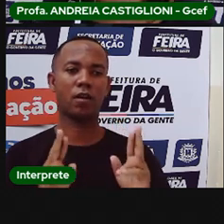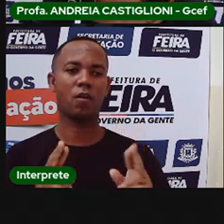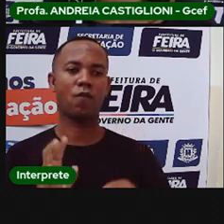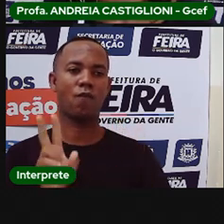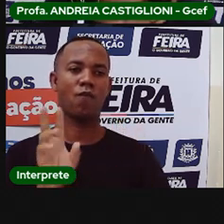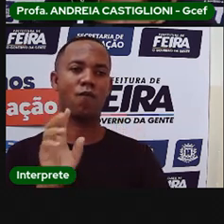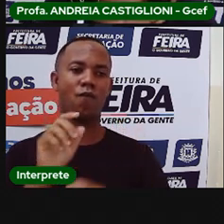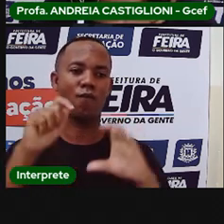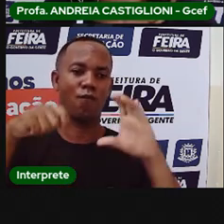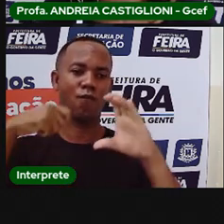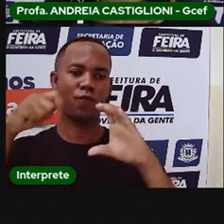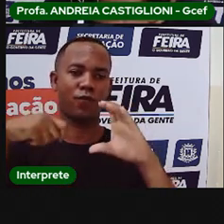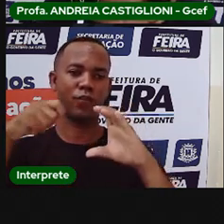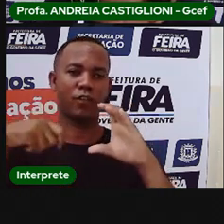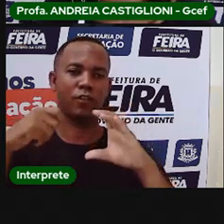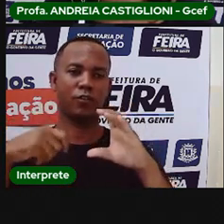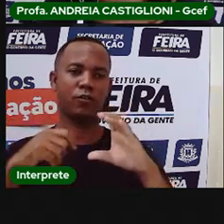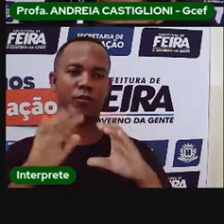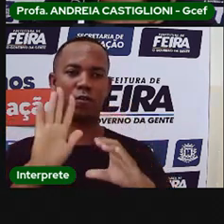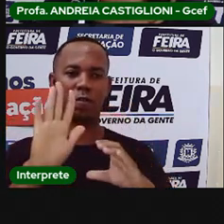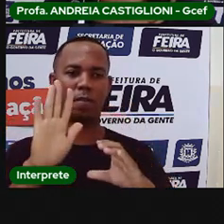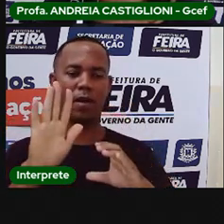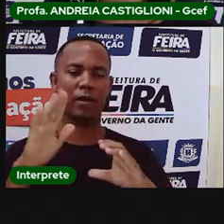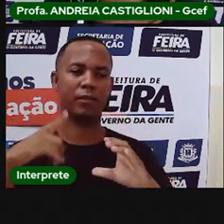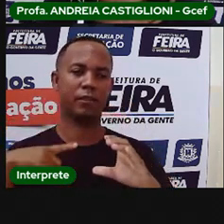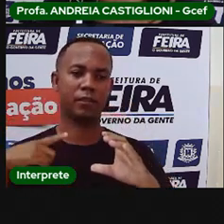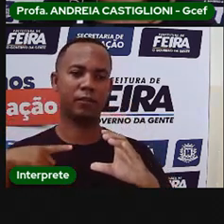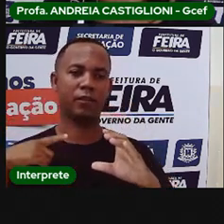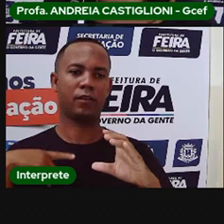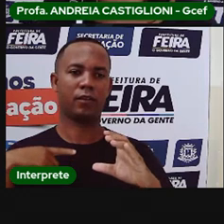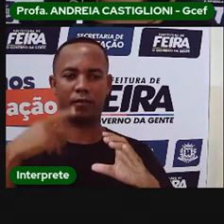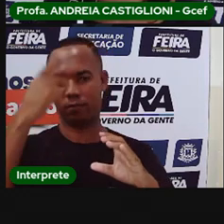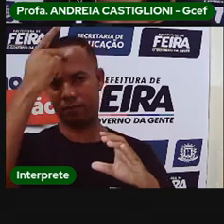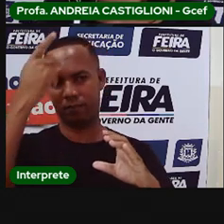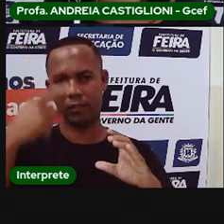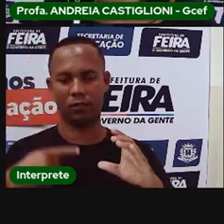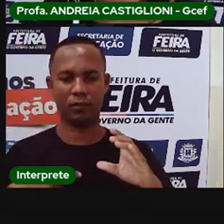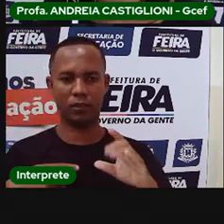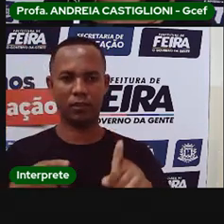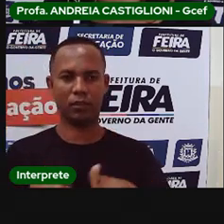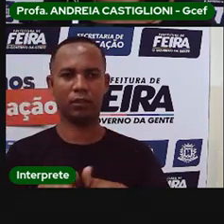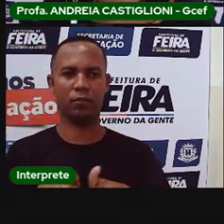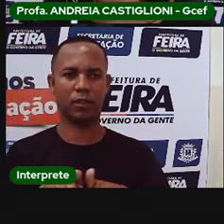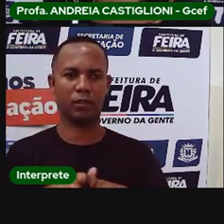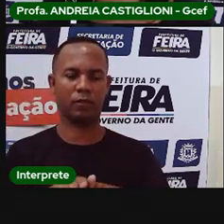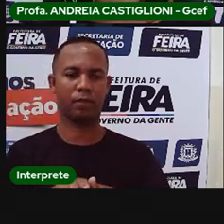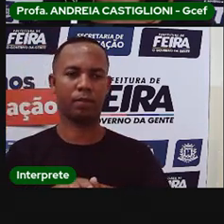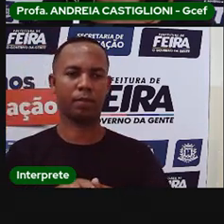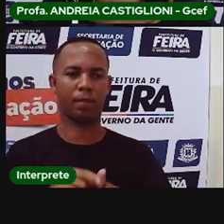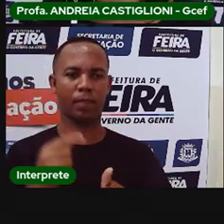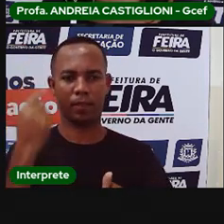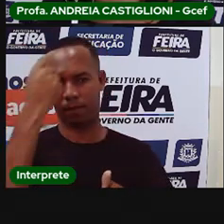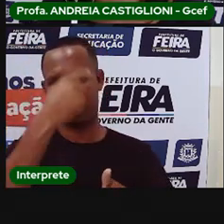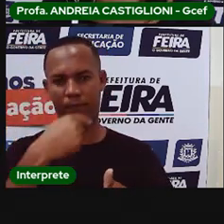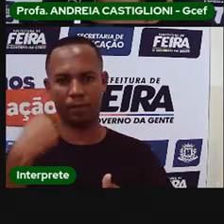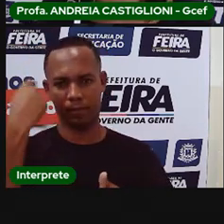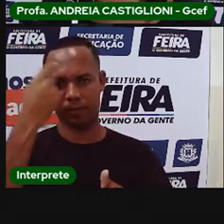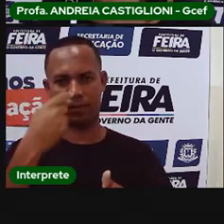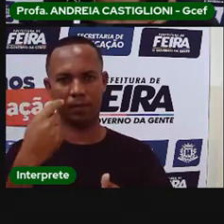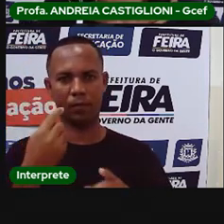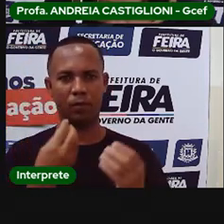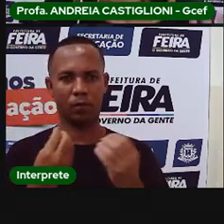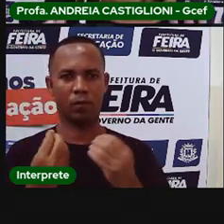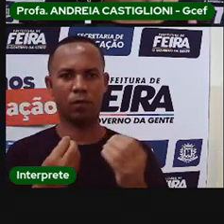cria, mas você utiliza imagens que estão estáticas. Então, por exemplo, essa imagem aqui, Caminhos da